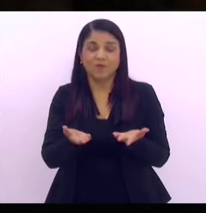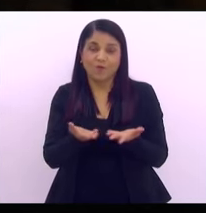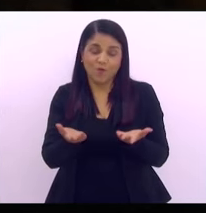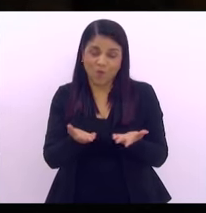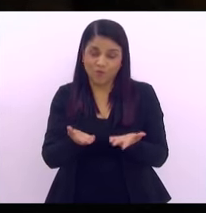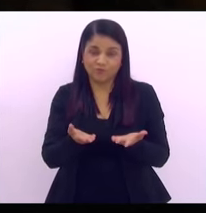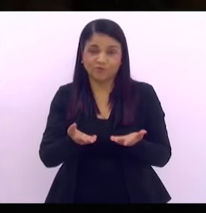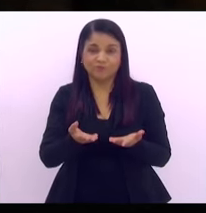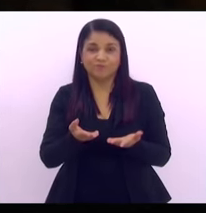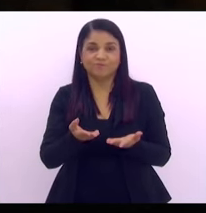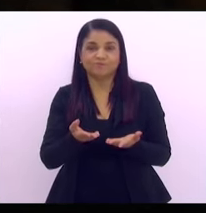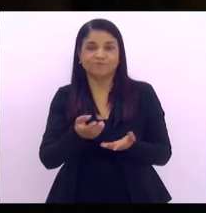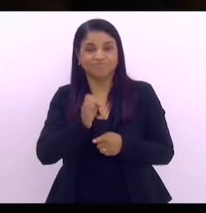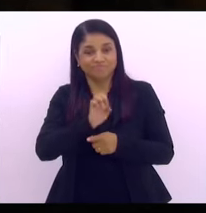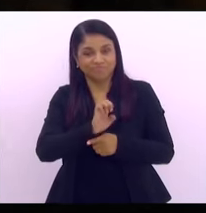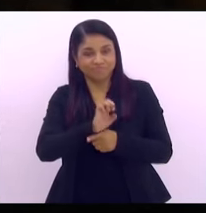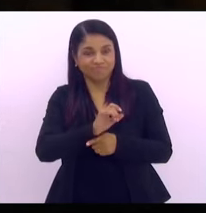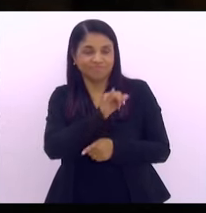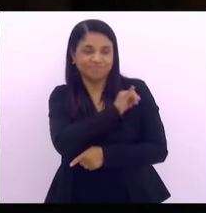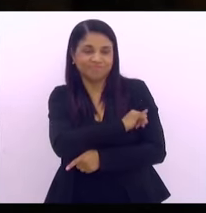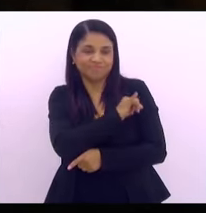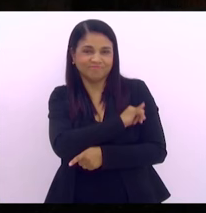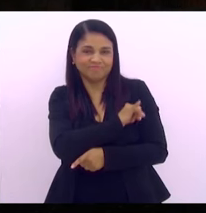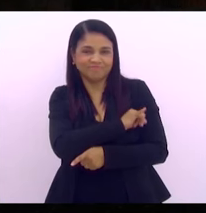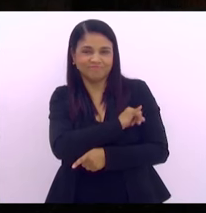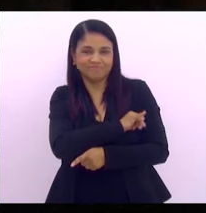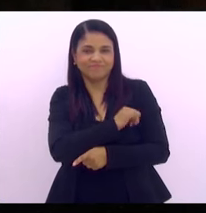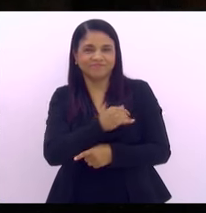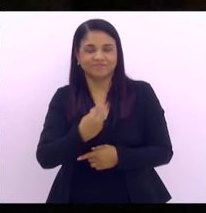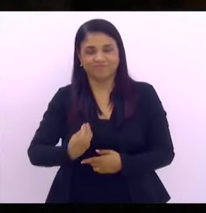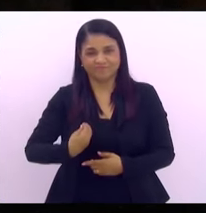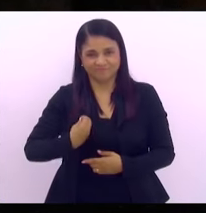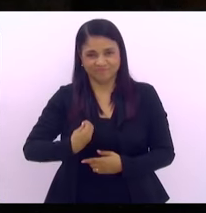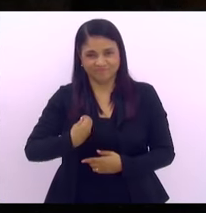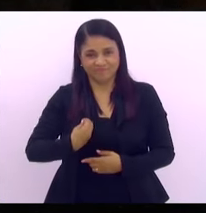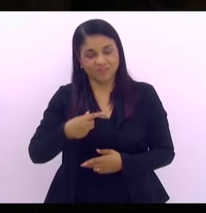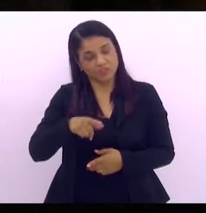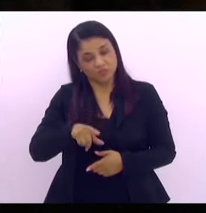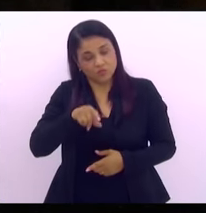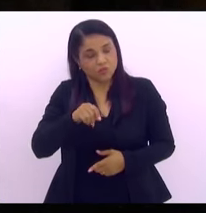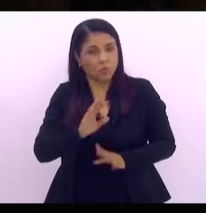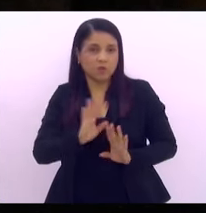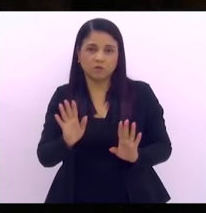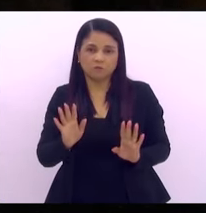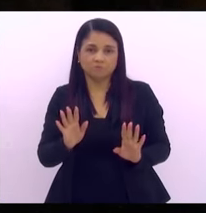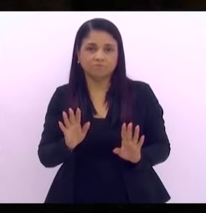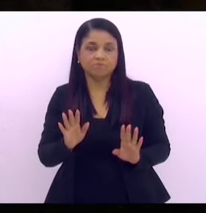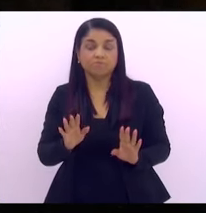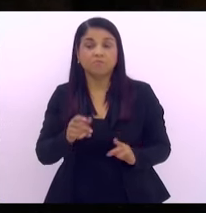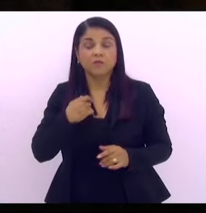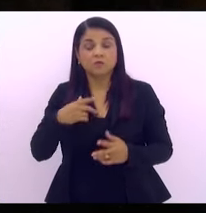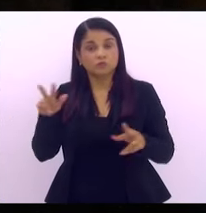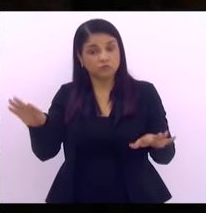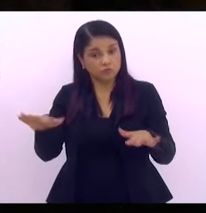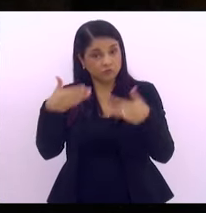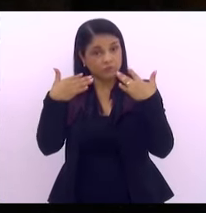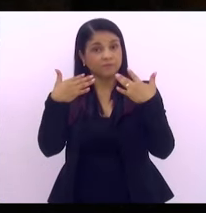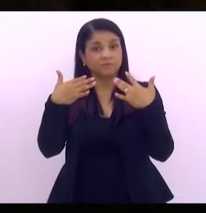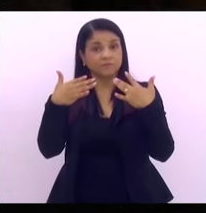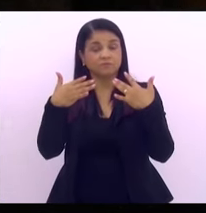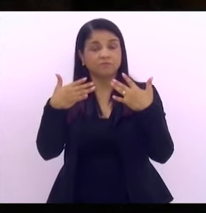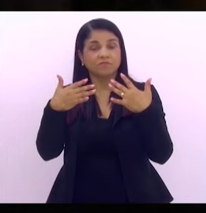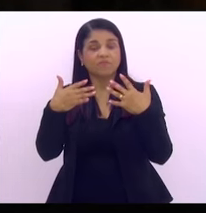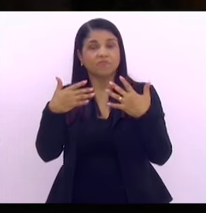Fluminense por tempo de vida e por opção. Mas estou chamando a atenção porque todos